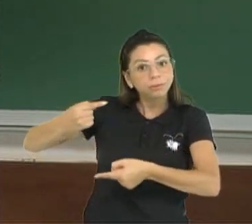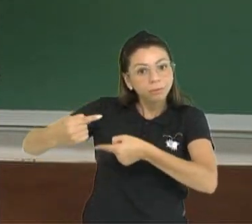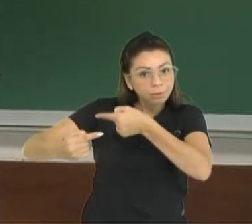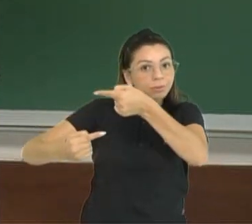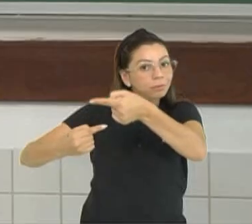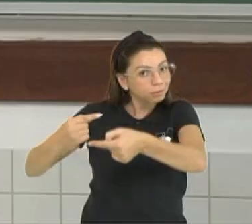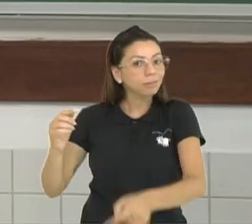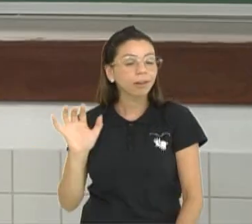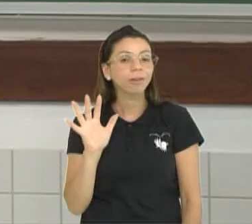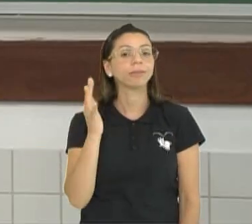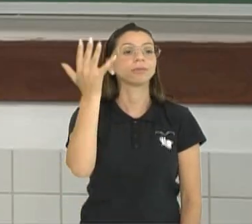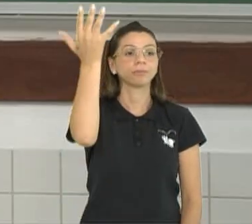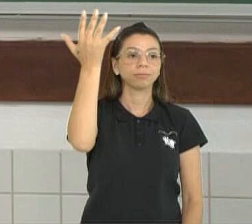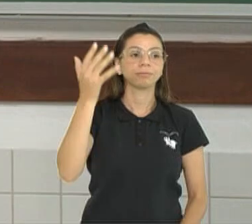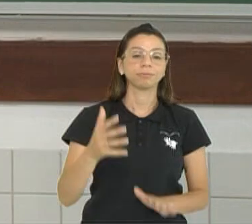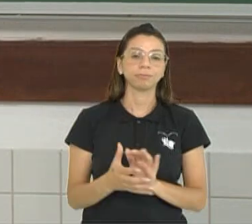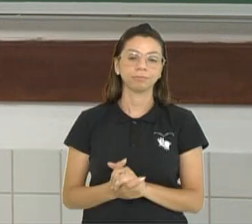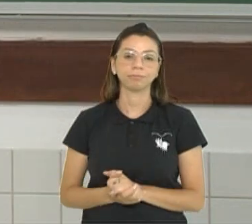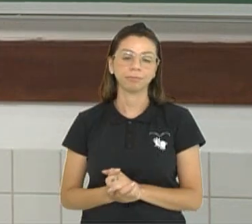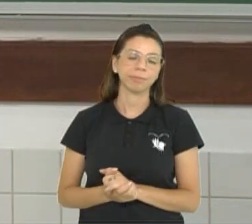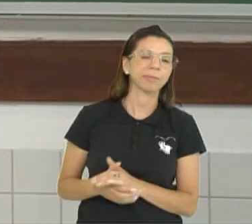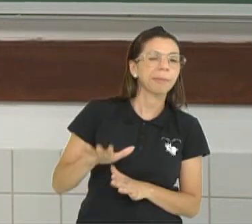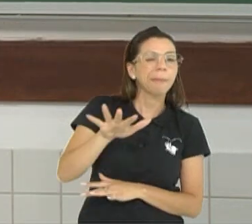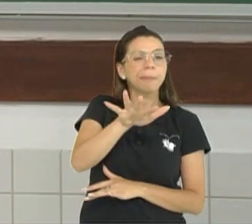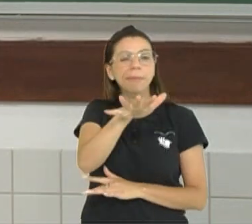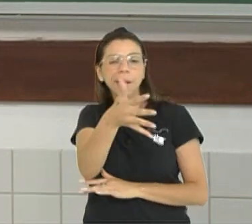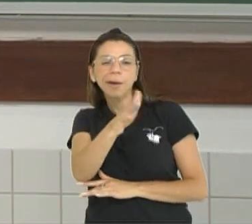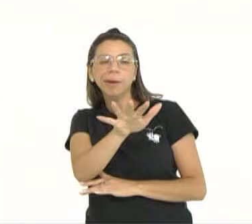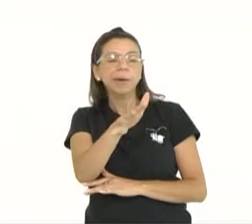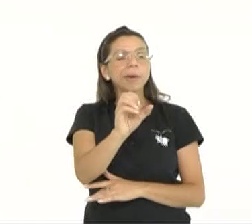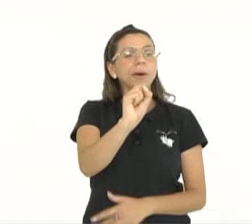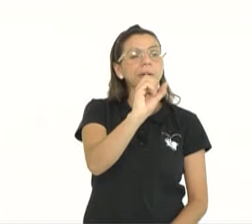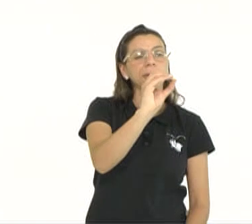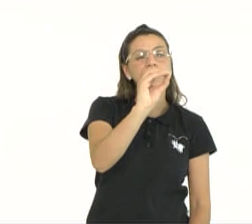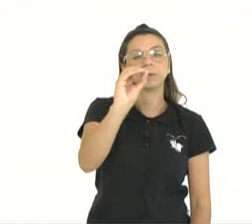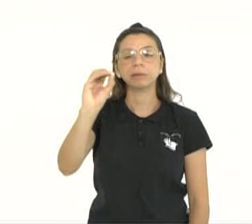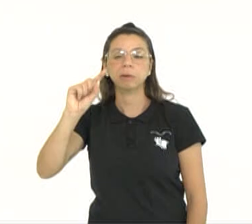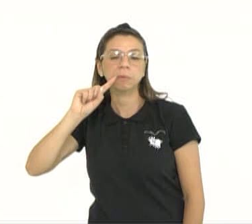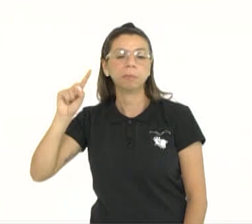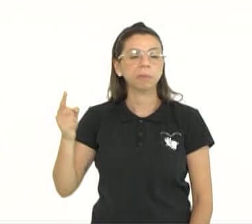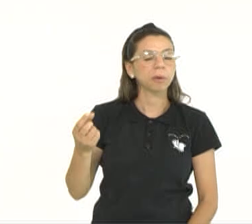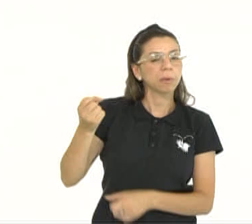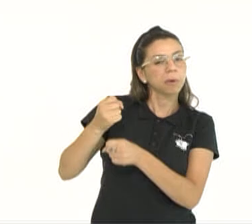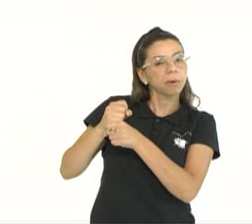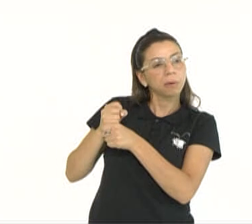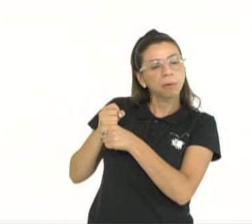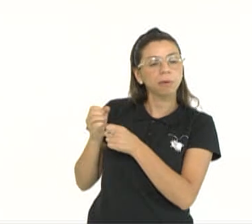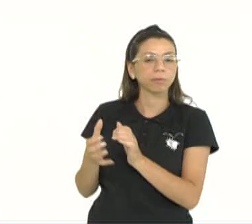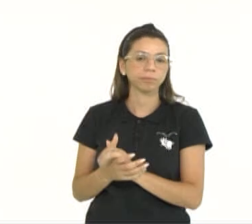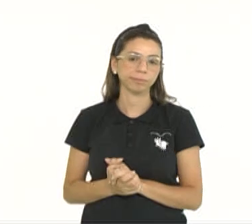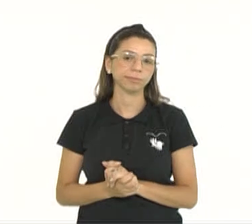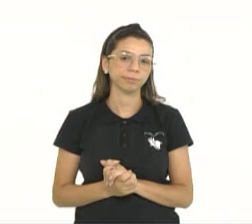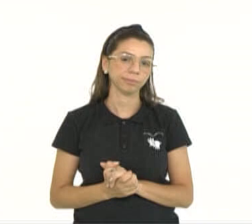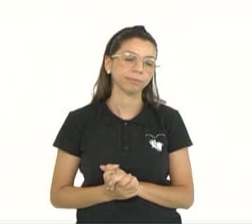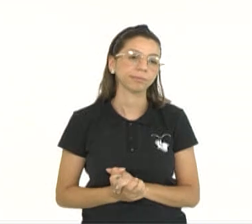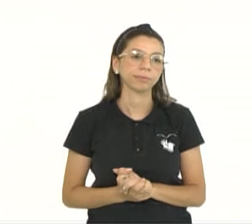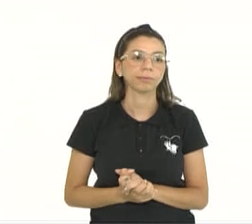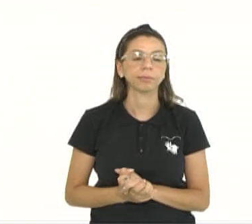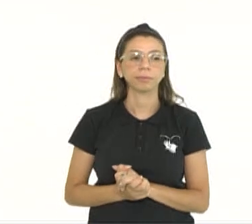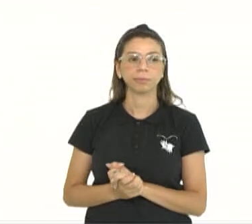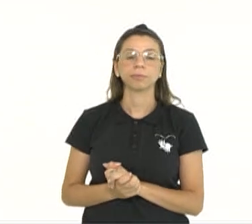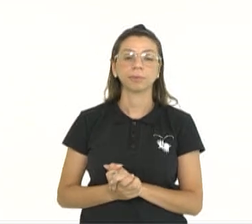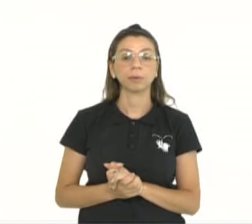acontecendo. Isso vai, né, ali para mais ou menos há 800 mil anos, né? As espécies Homo